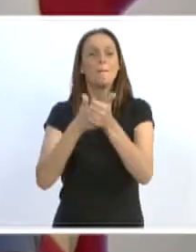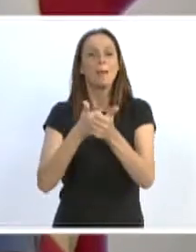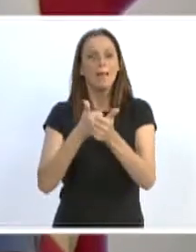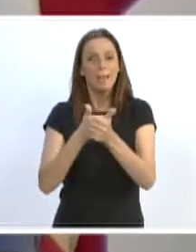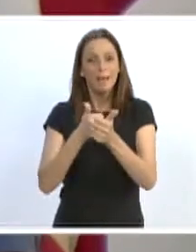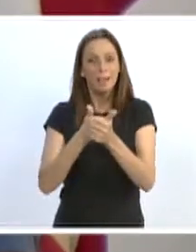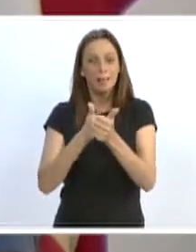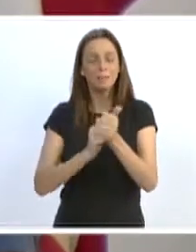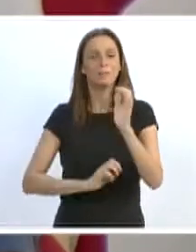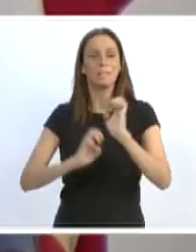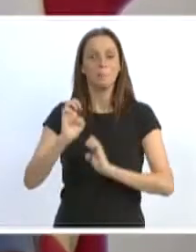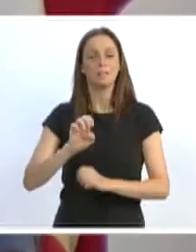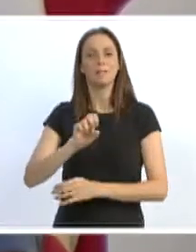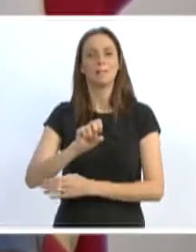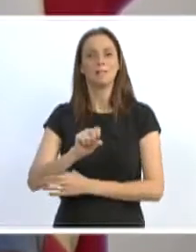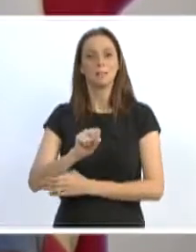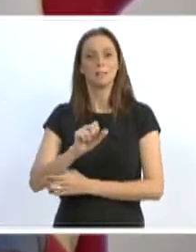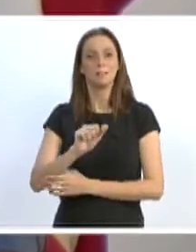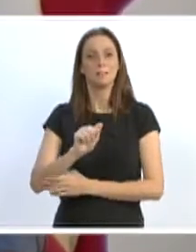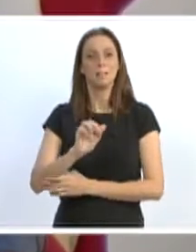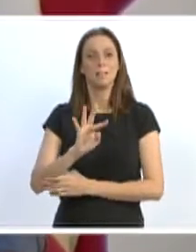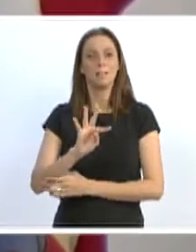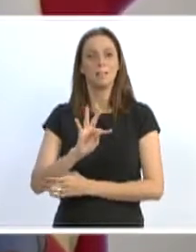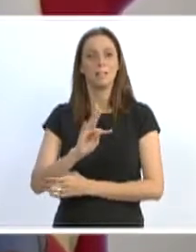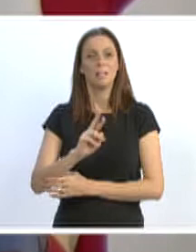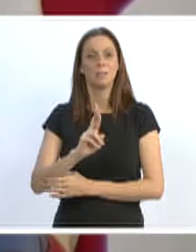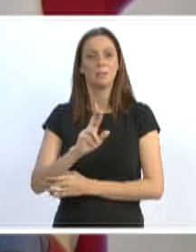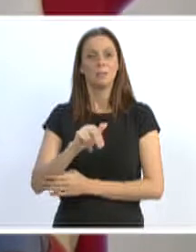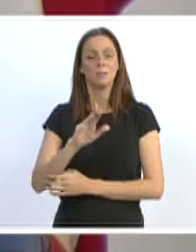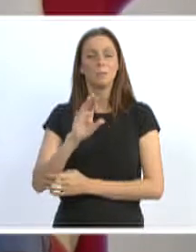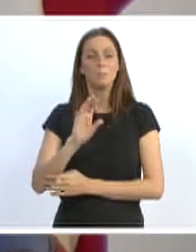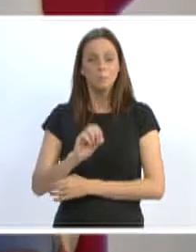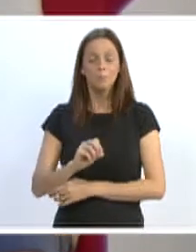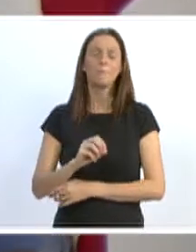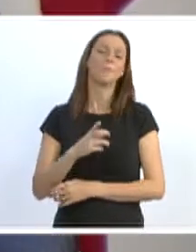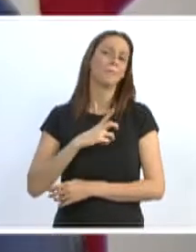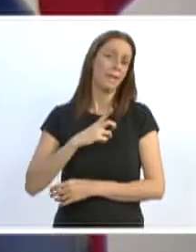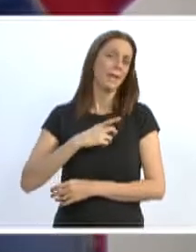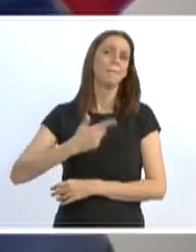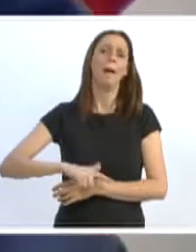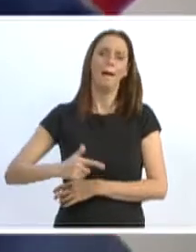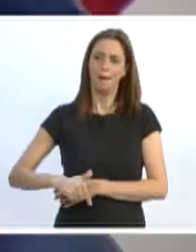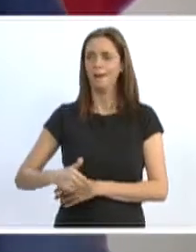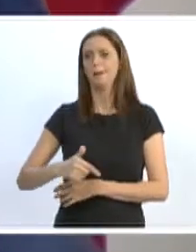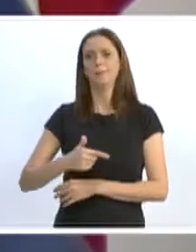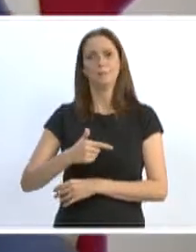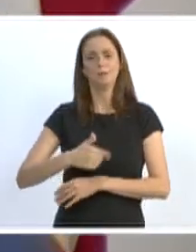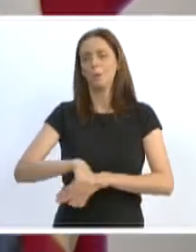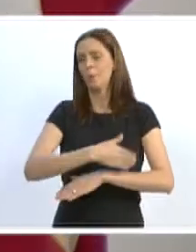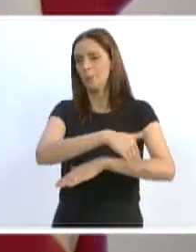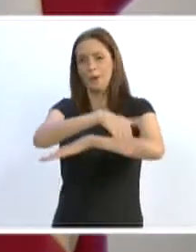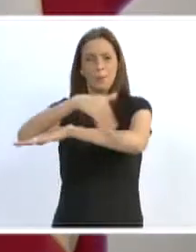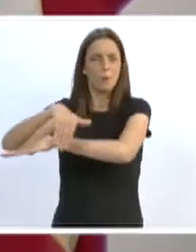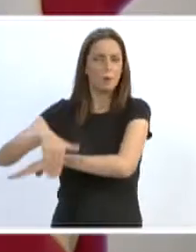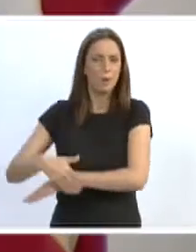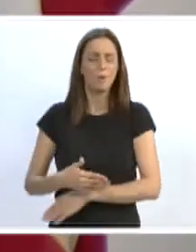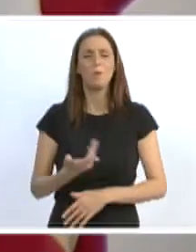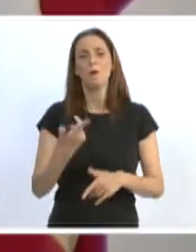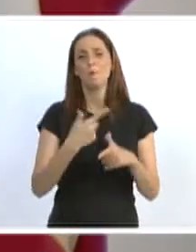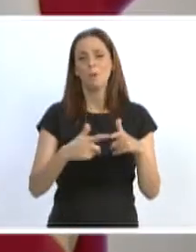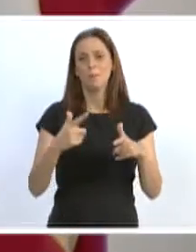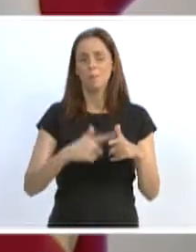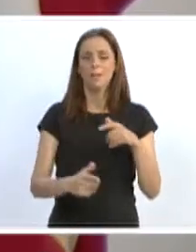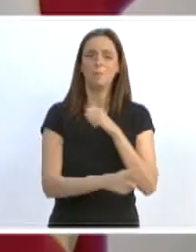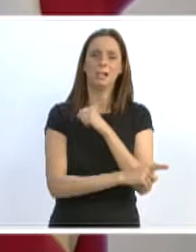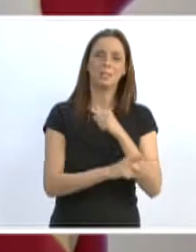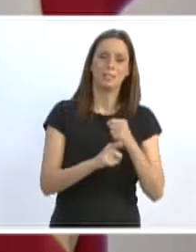três meses estamos com dificuldades ali tantos outros que estamos reivindicando grande garcia fortaleza na velha assim por diante